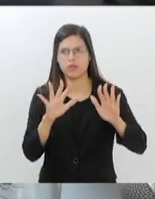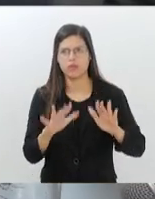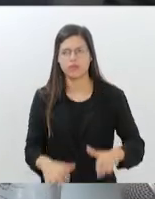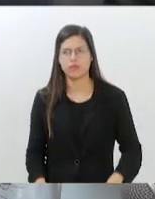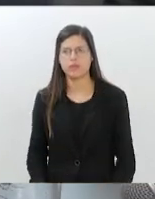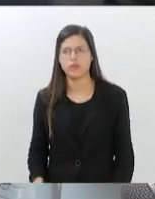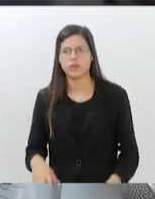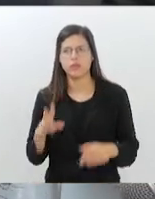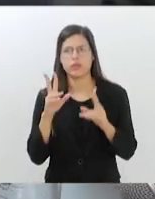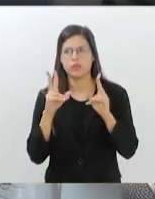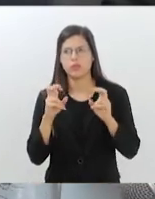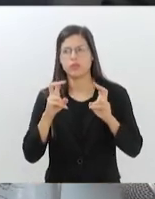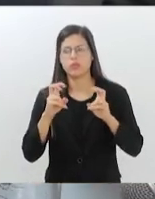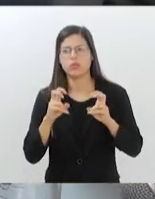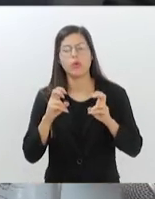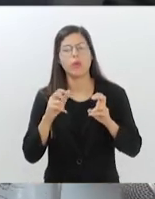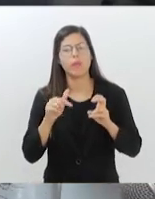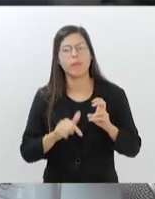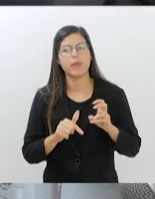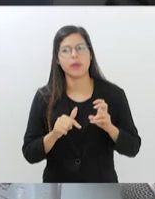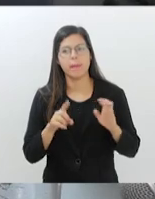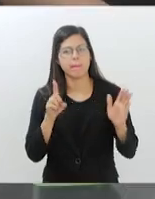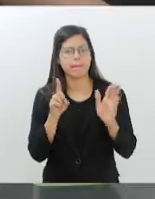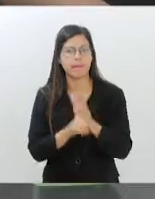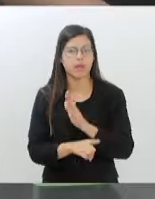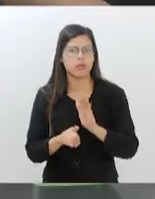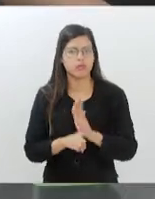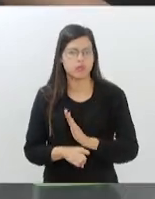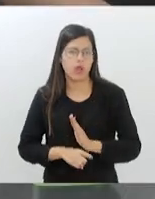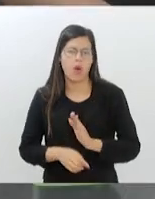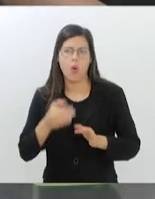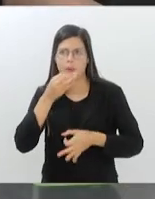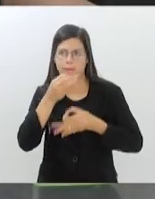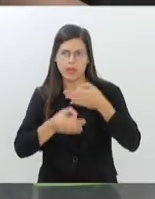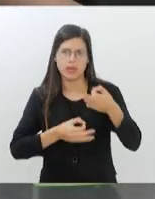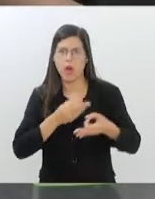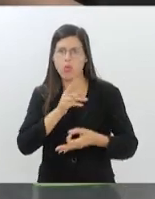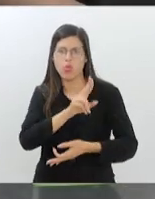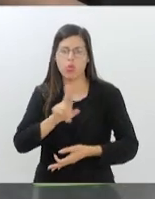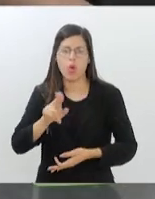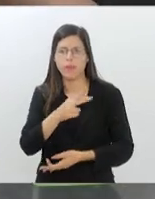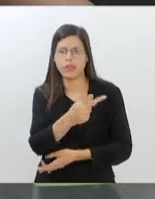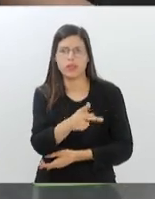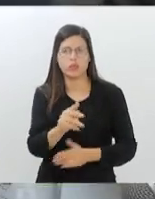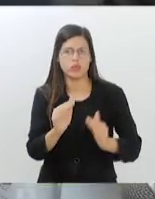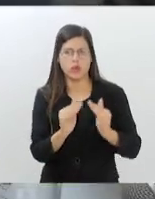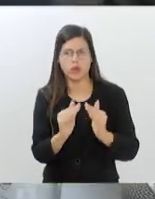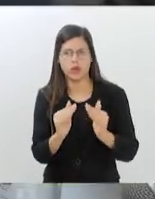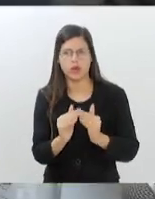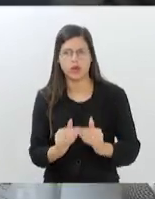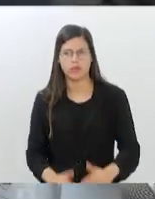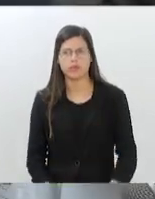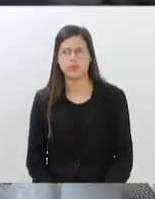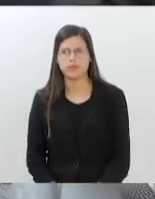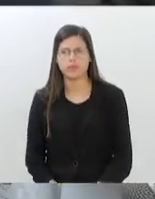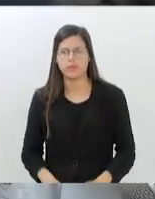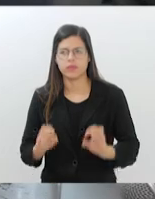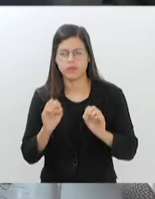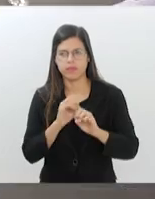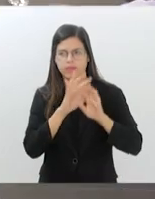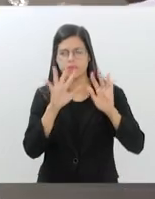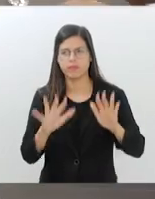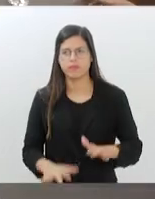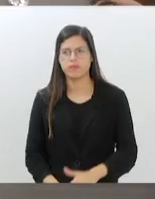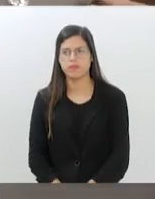à questão de você ser ou não consultado com o nome da sua casa era Laro Ficou claro ficou Claro